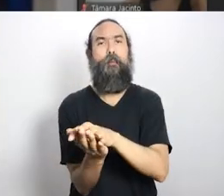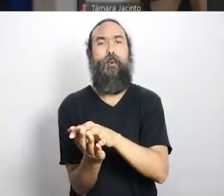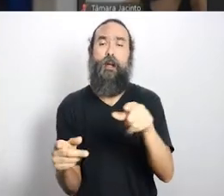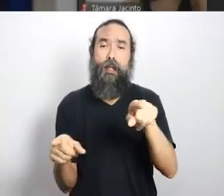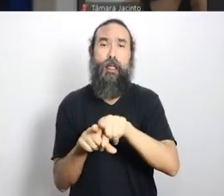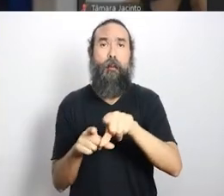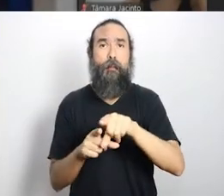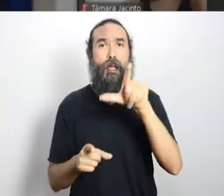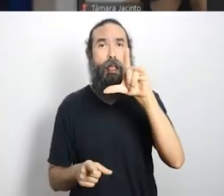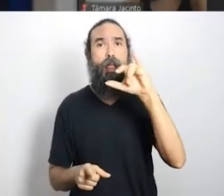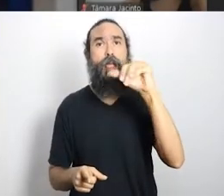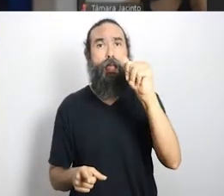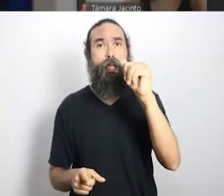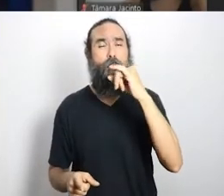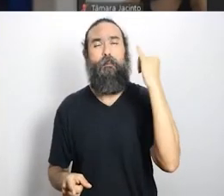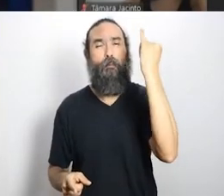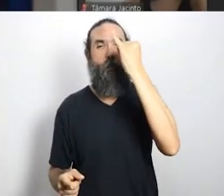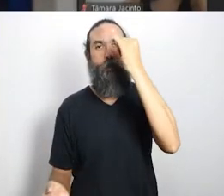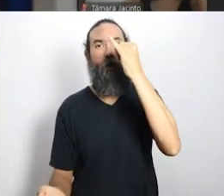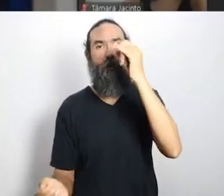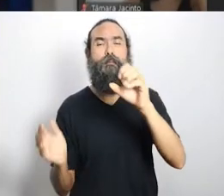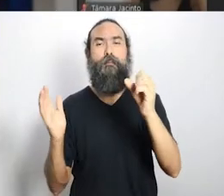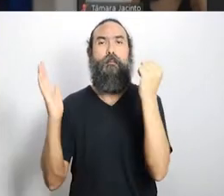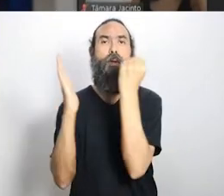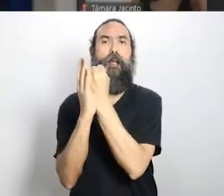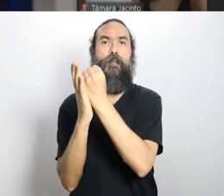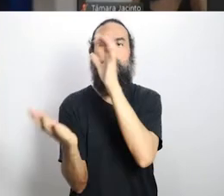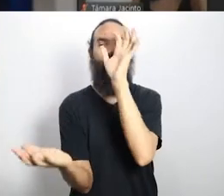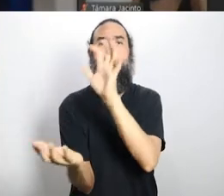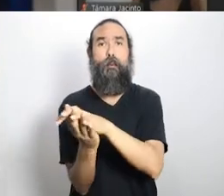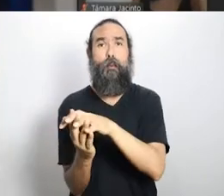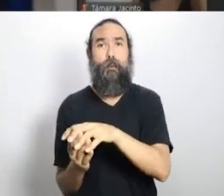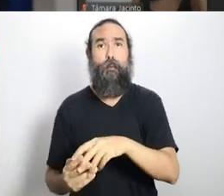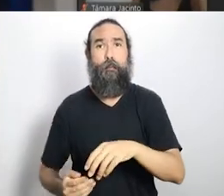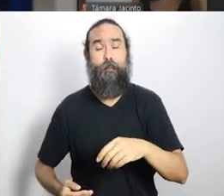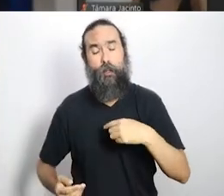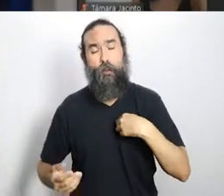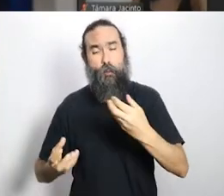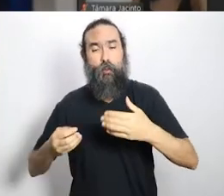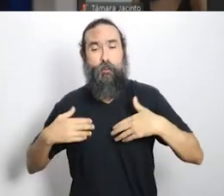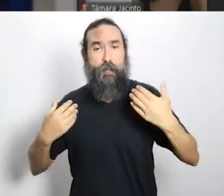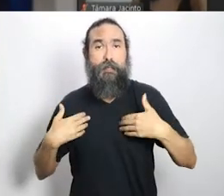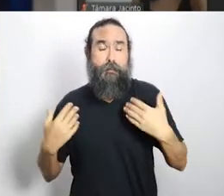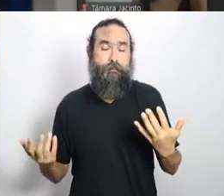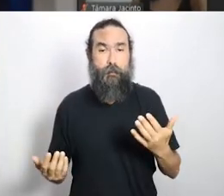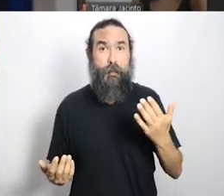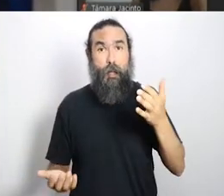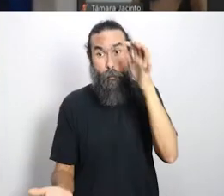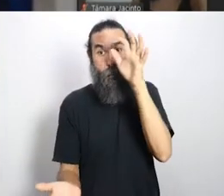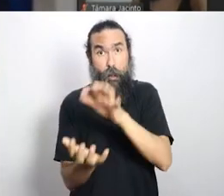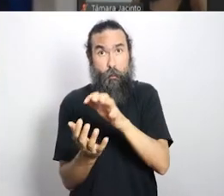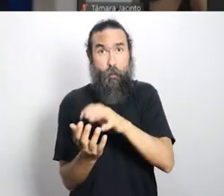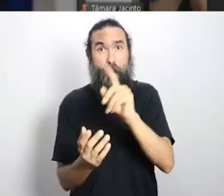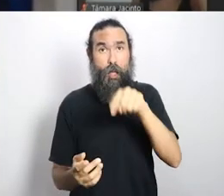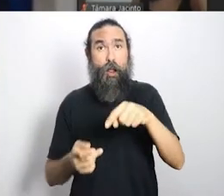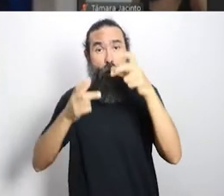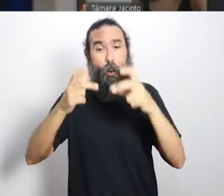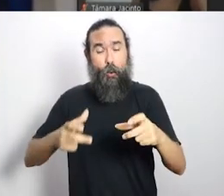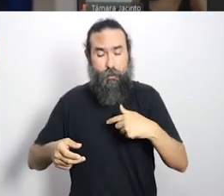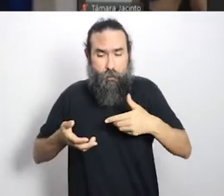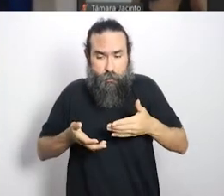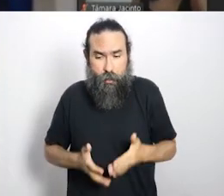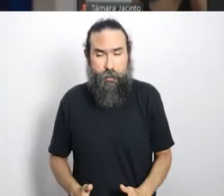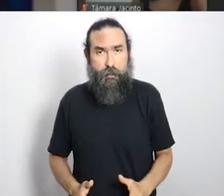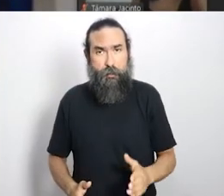contente, que o estado de Pernambuco é minha pátria, minha terra, minha mãe e tudo mais, mas parece que quando